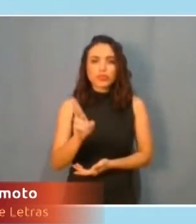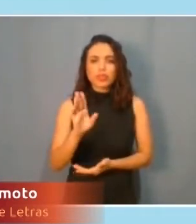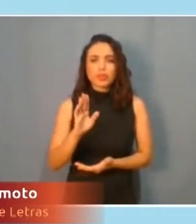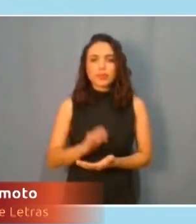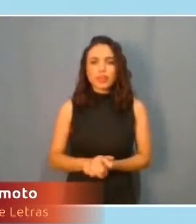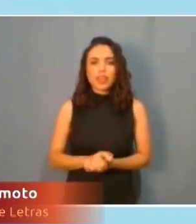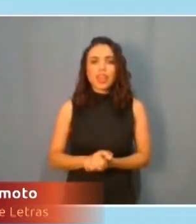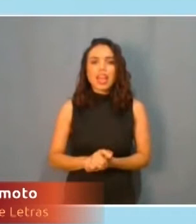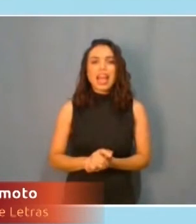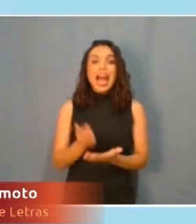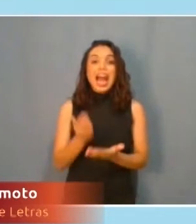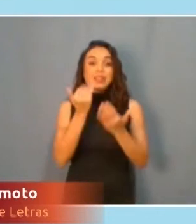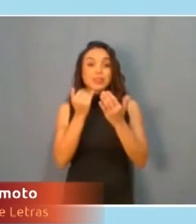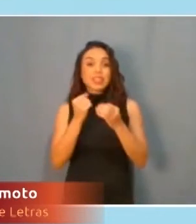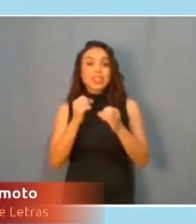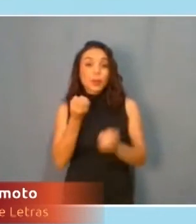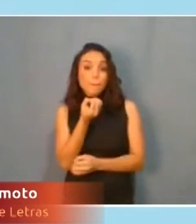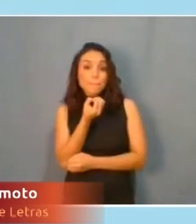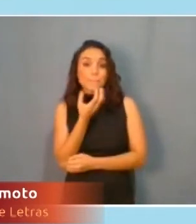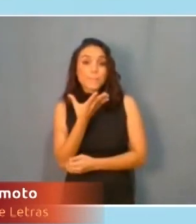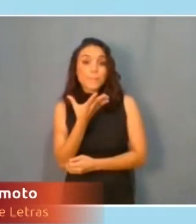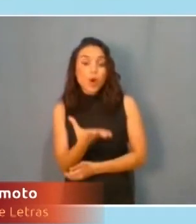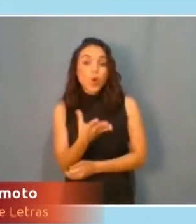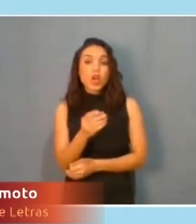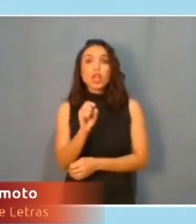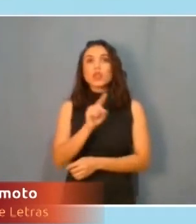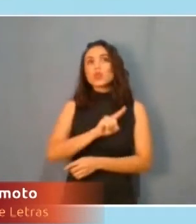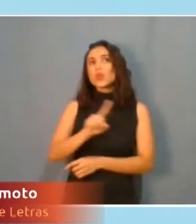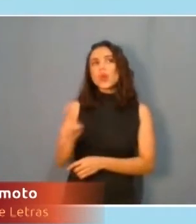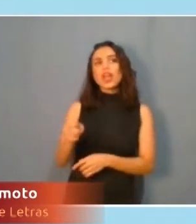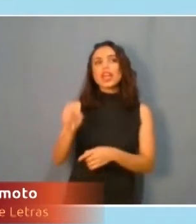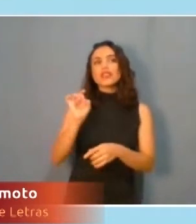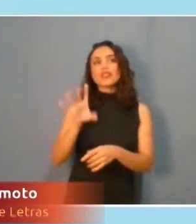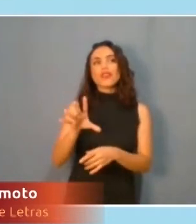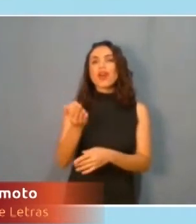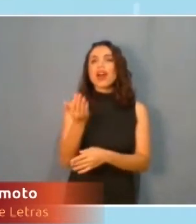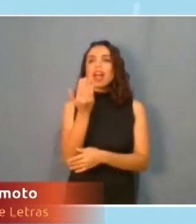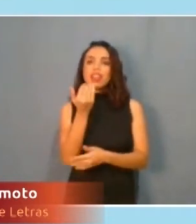que é a fome, mas é também uma dieta extremamente